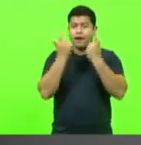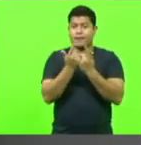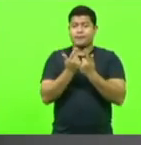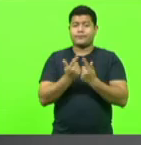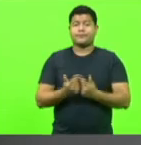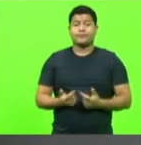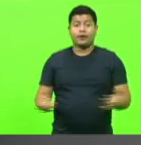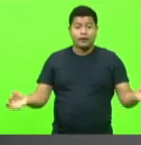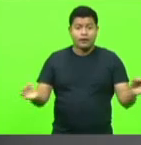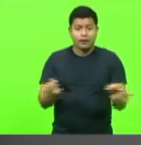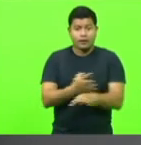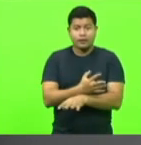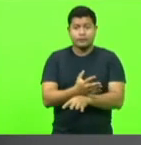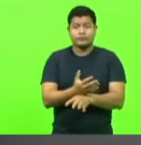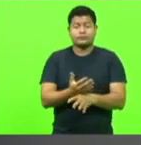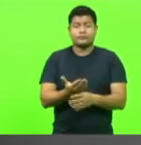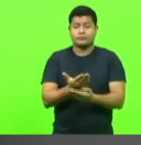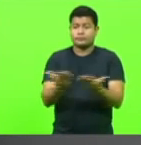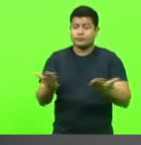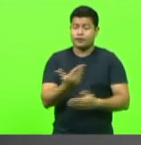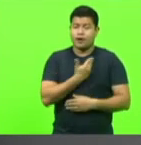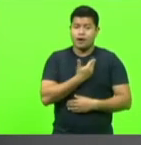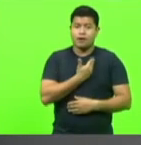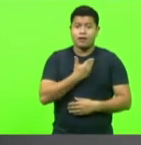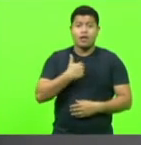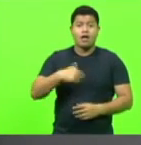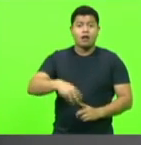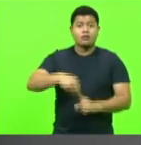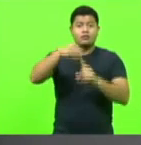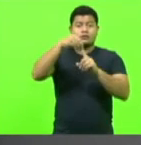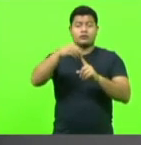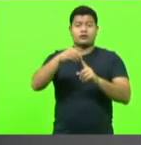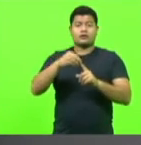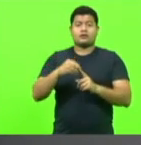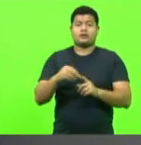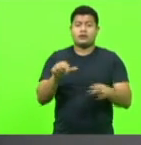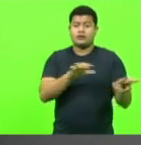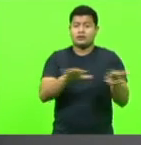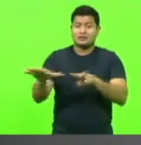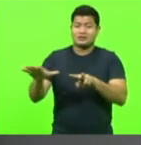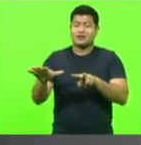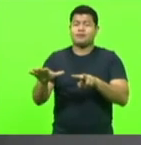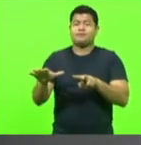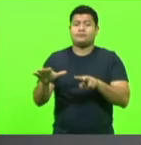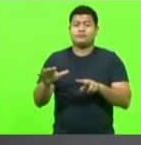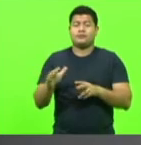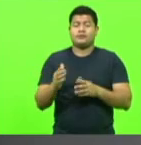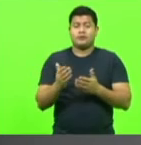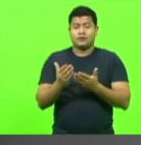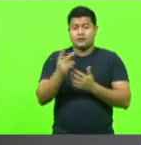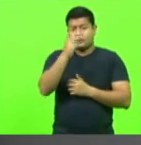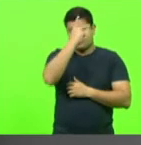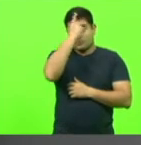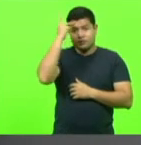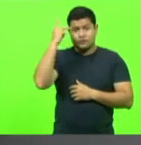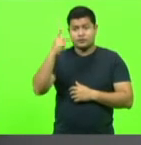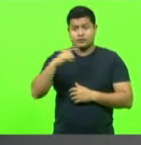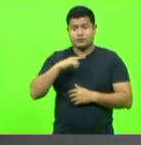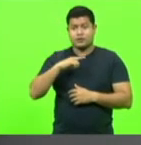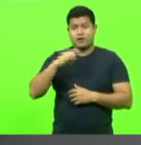e para encerrar meus amigos de estar com a semana nacional da pessoa com deficiência intelectual e múltipla